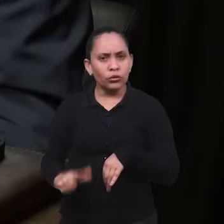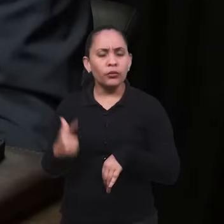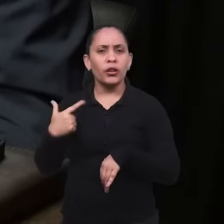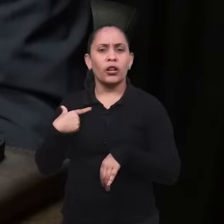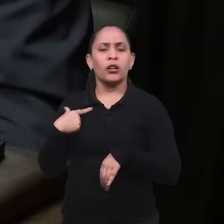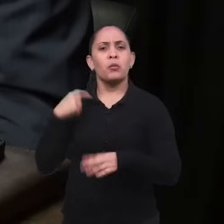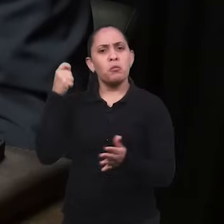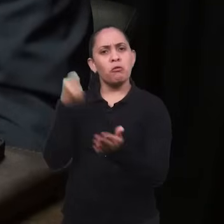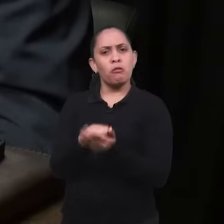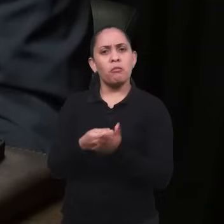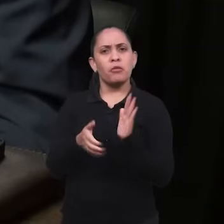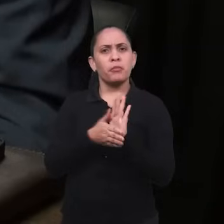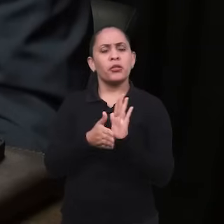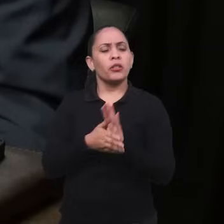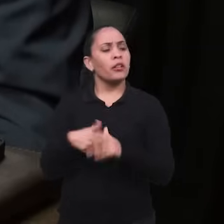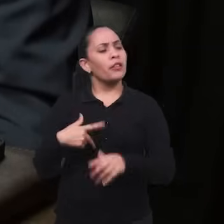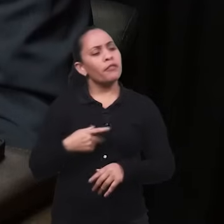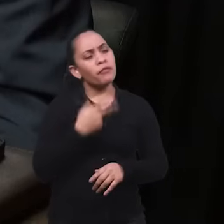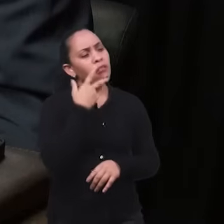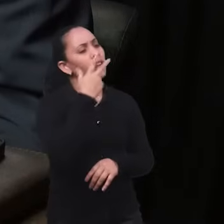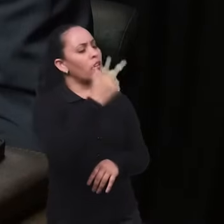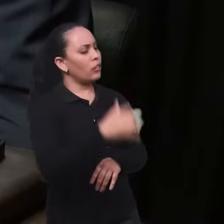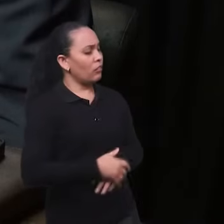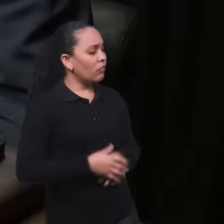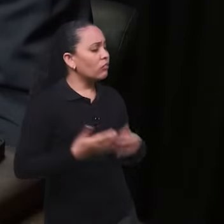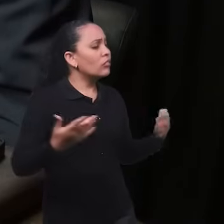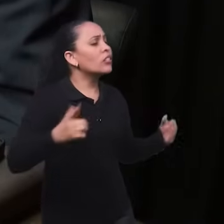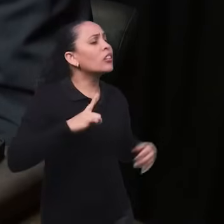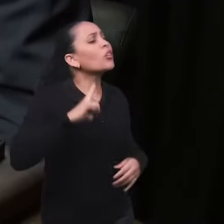no projeto, ele fala para a mulher, o que eu tenho, o